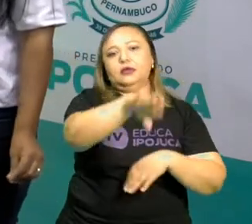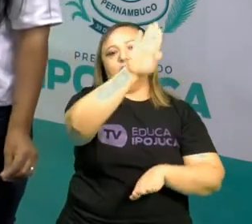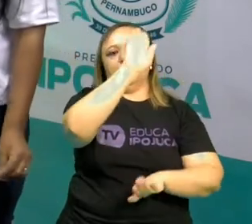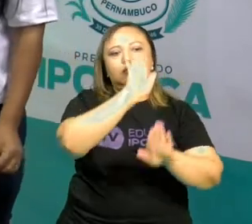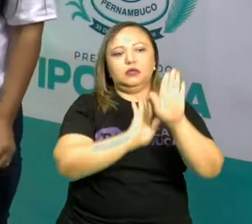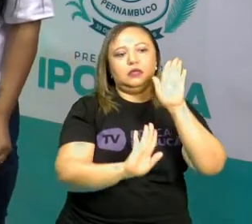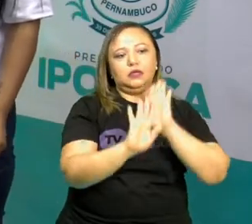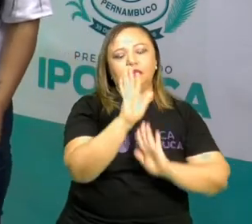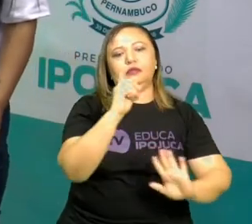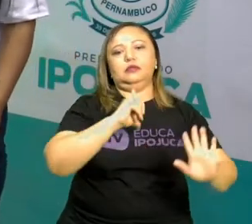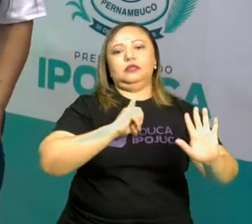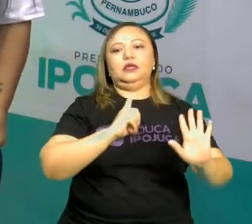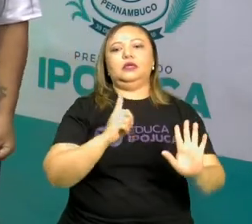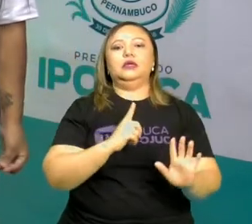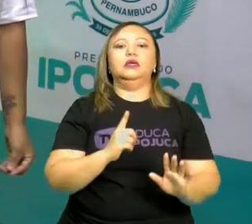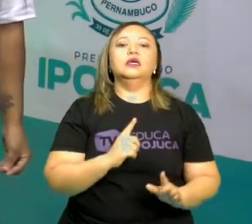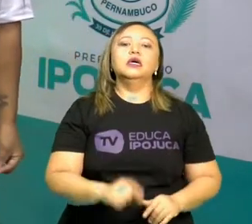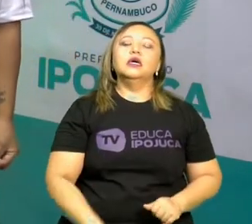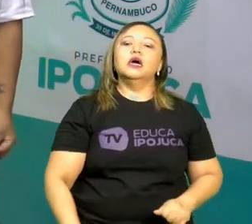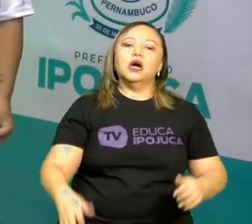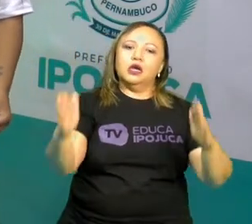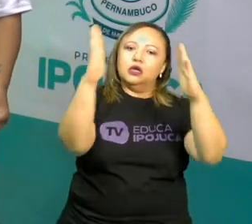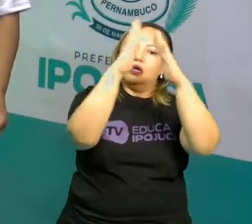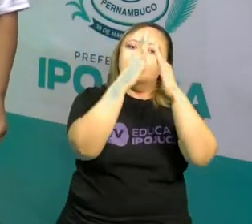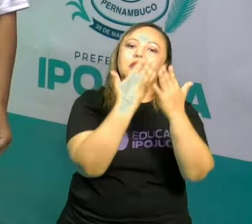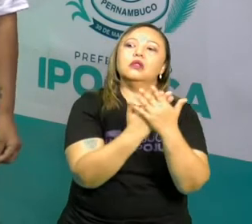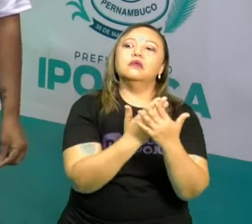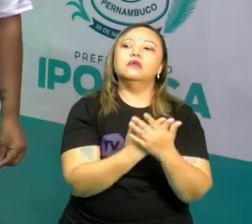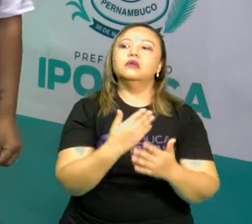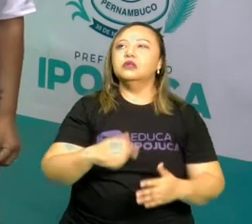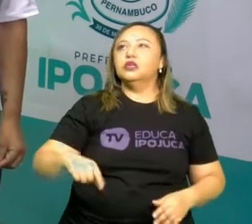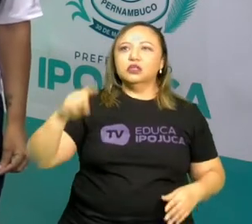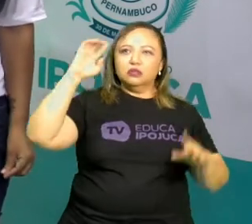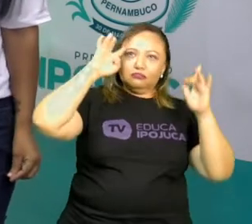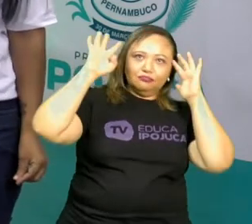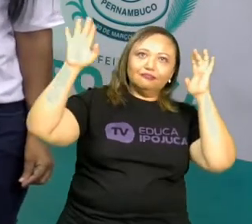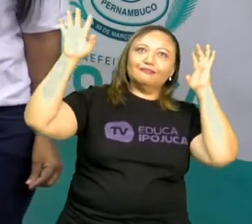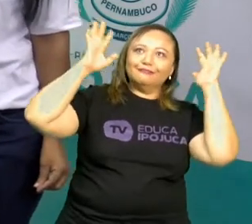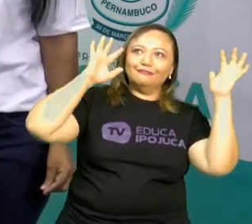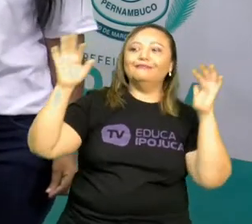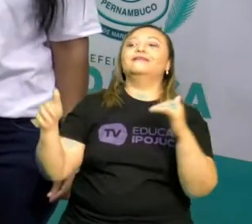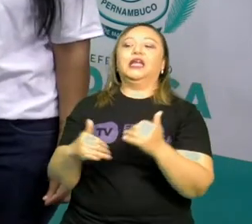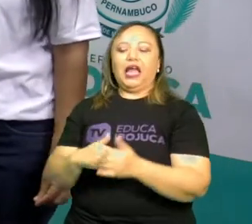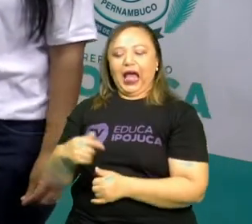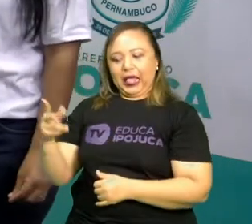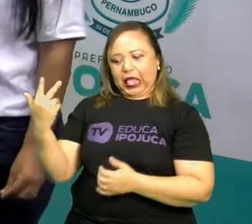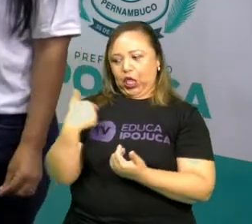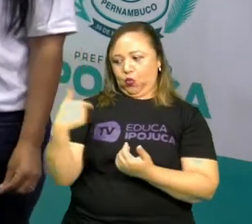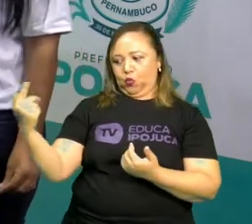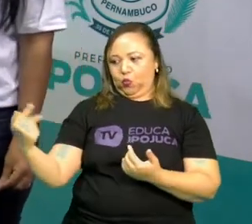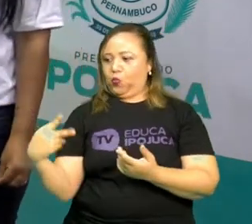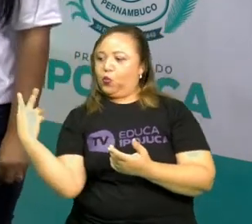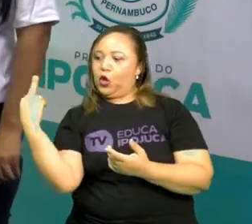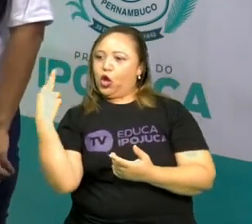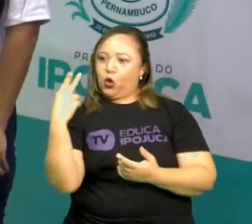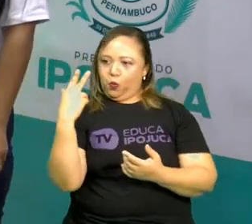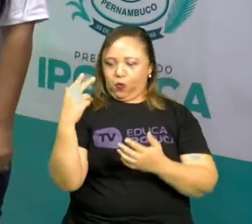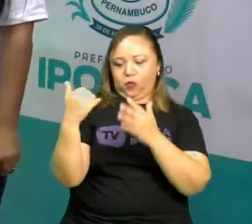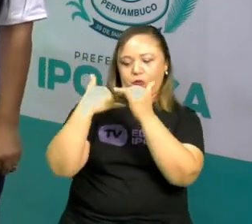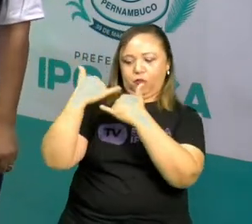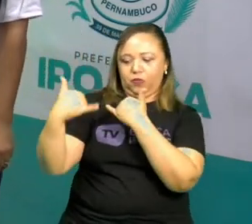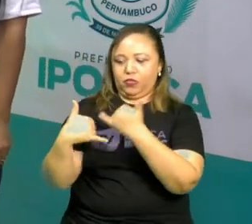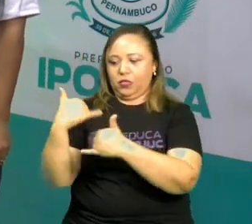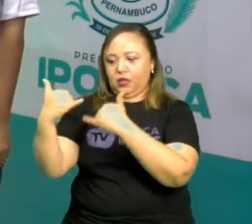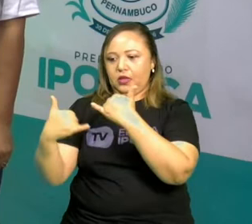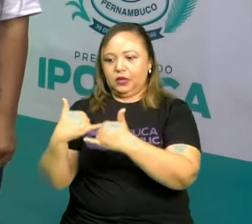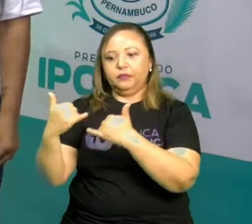escola fechou, usei muito a minha imaginação e brinquei mais com meu irmão. Quando a minha escola